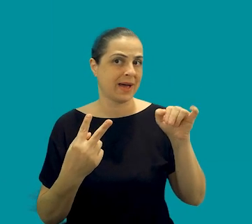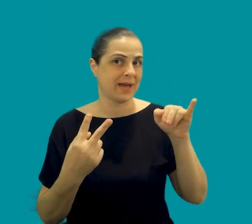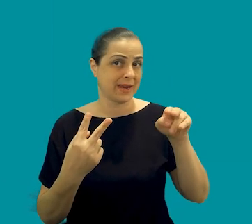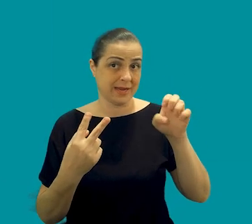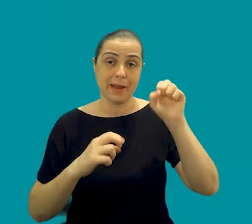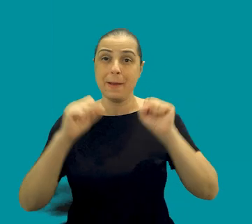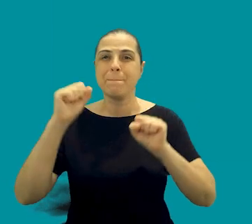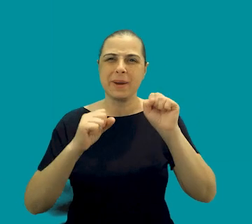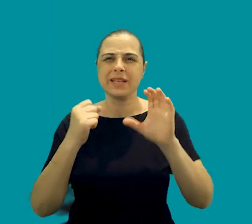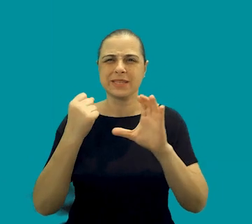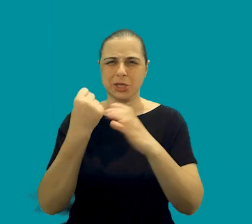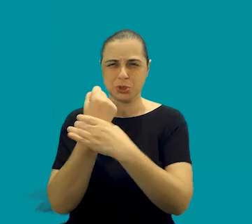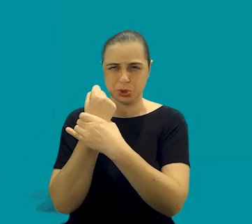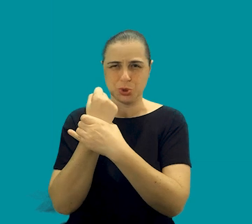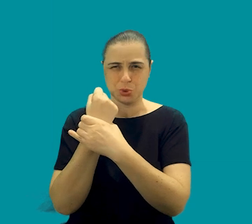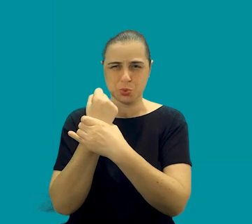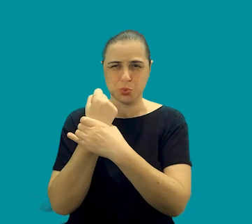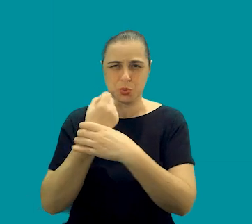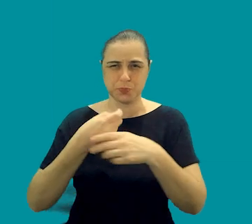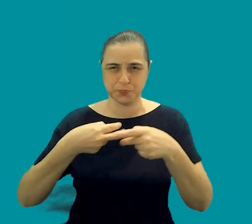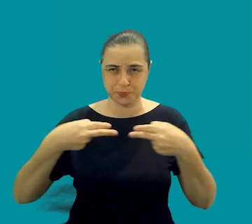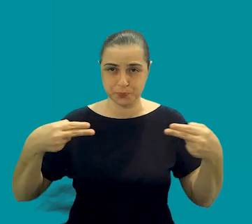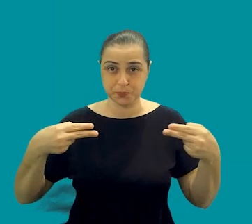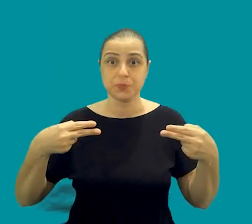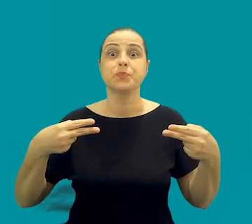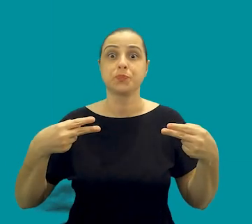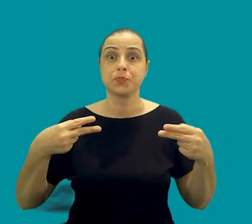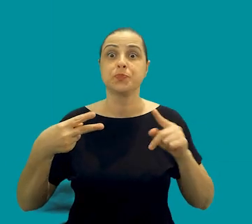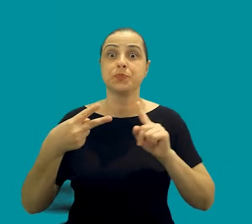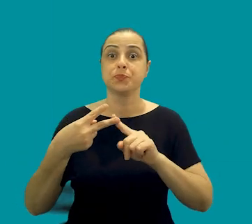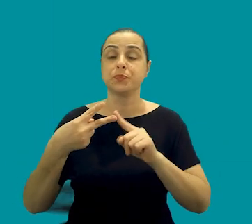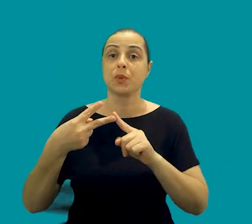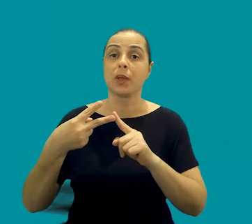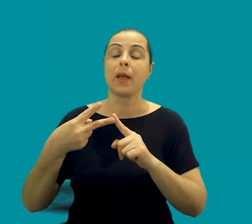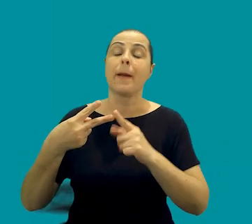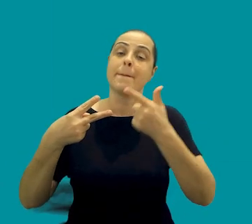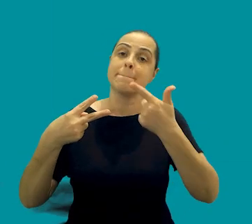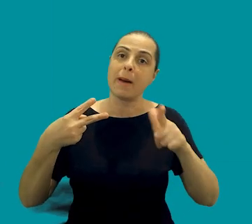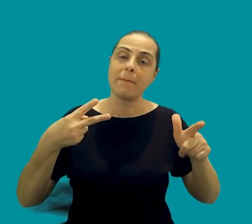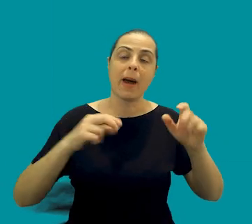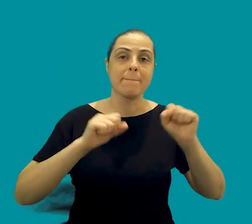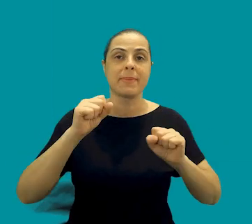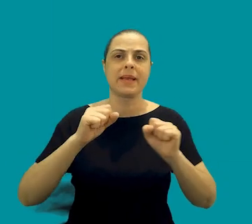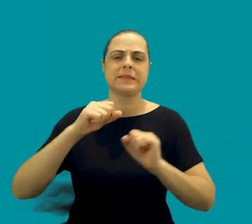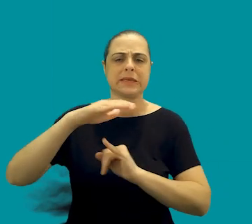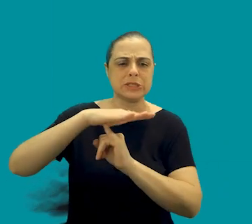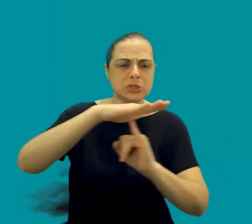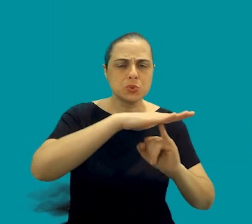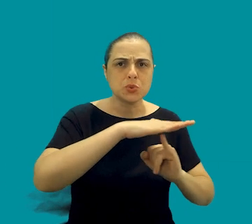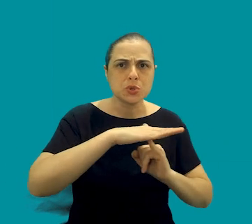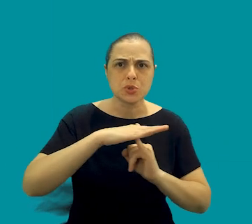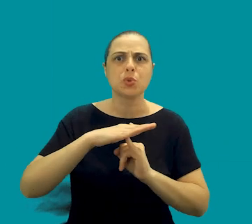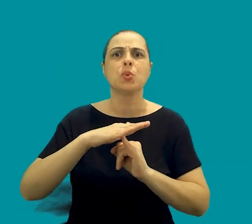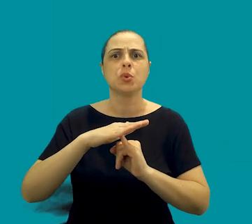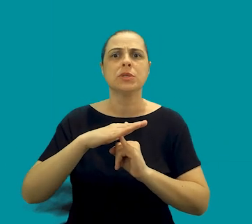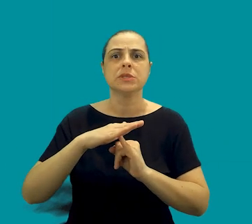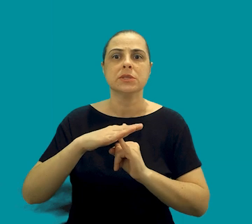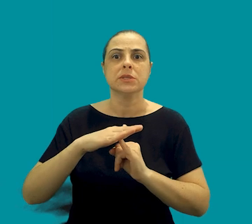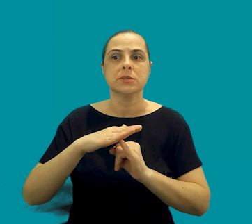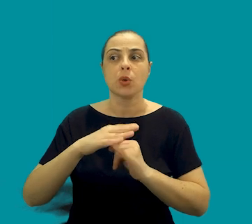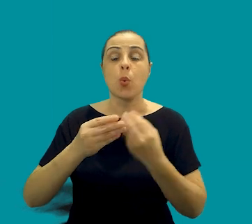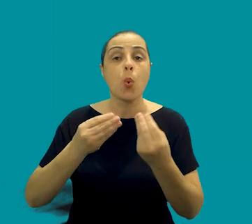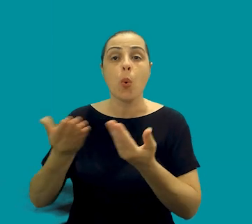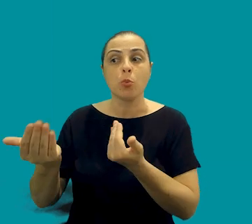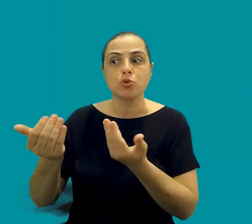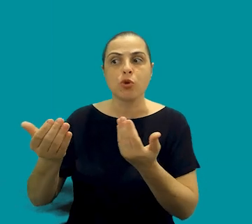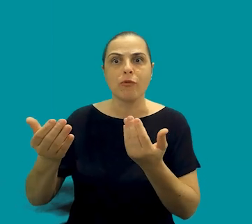todo mundo na mesa, poder público, iniciativa privada e as instituições que acolhem esses jovens, ouviu também os jovens